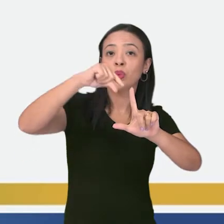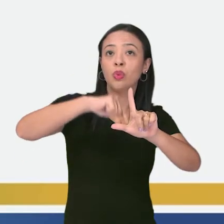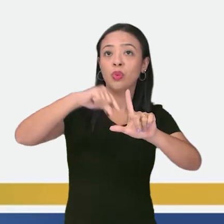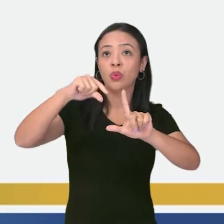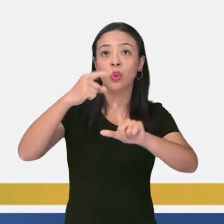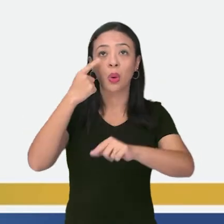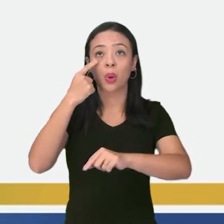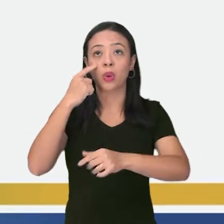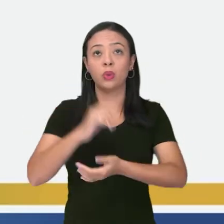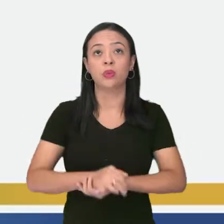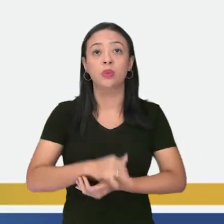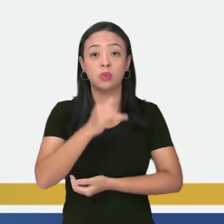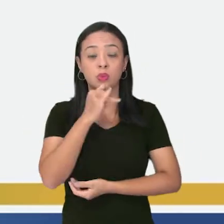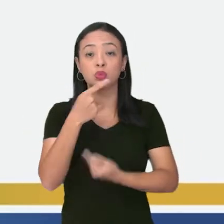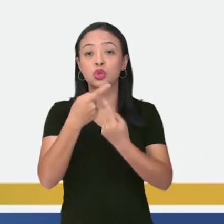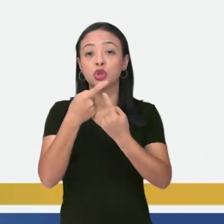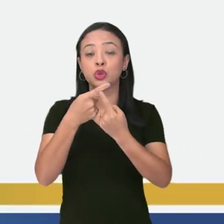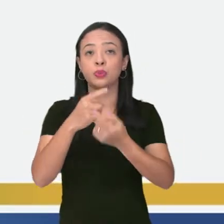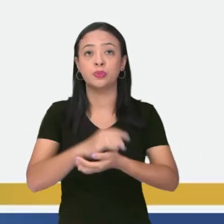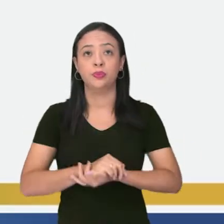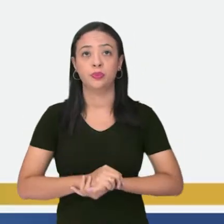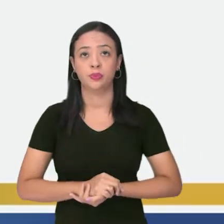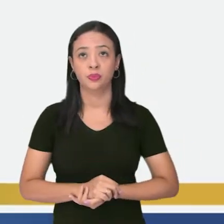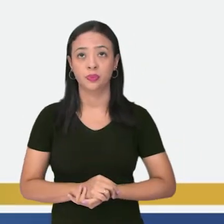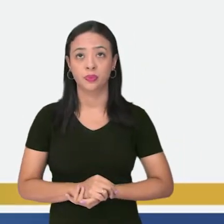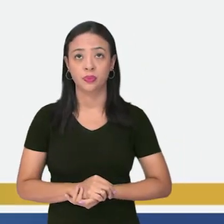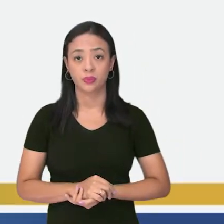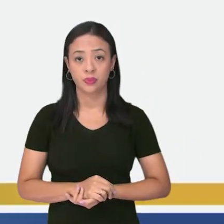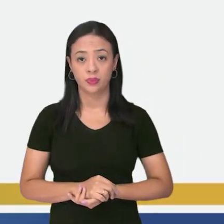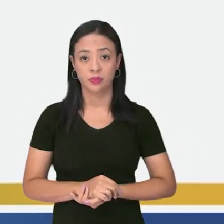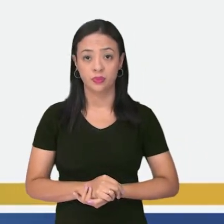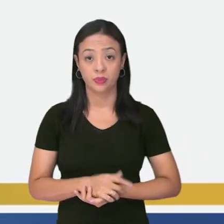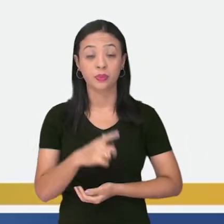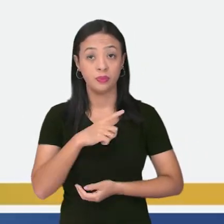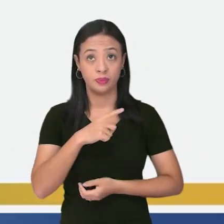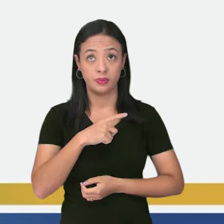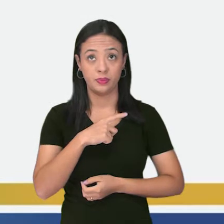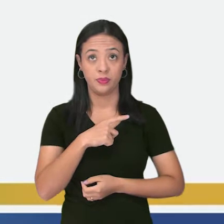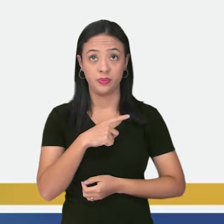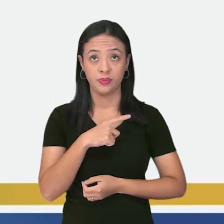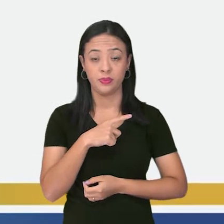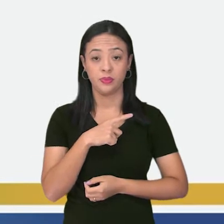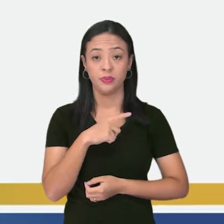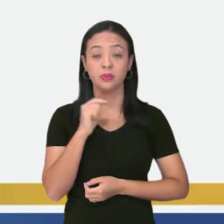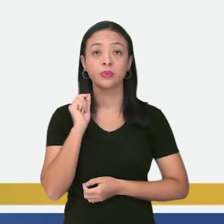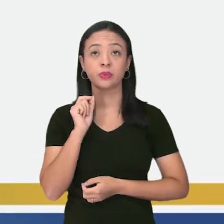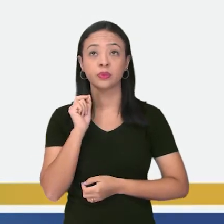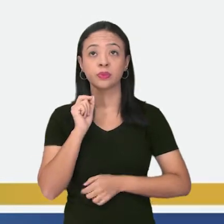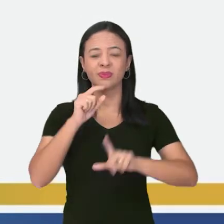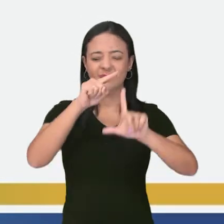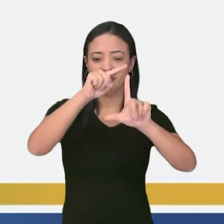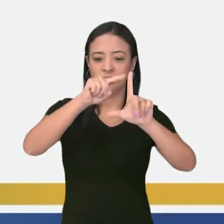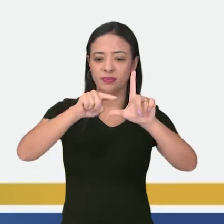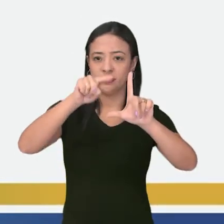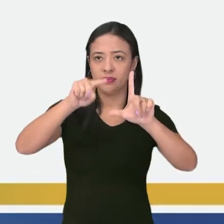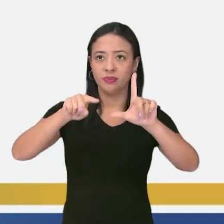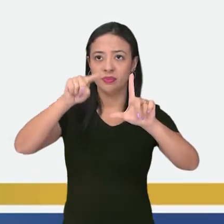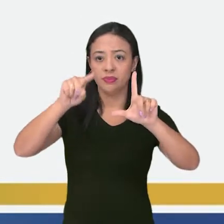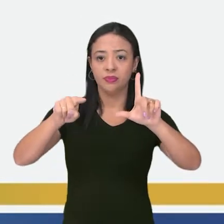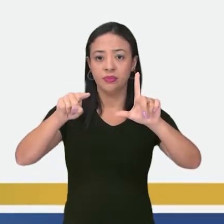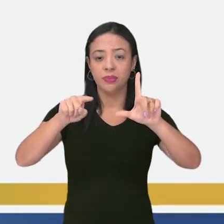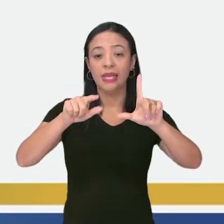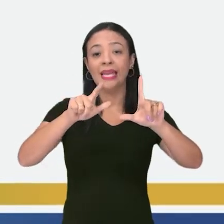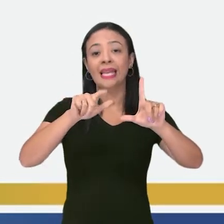segmento. Então, olhem aí. Nós temos aí um gráfico que é chamado gráfico de